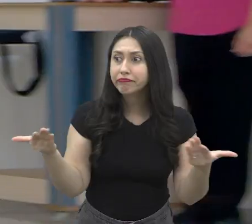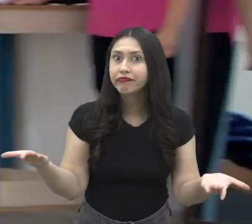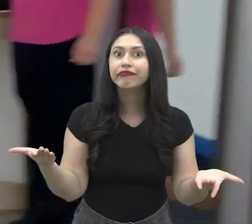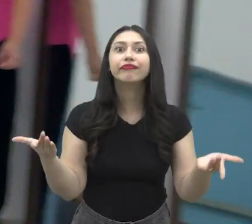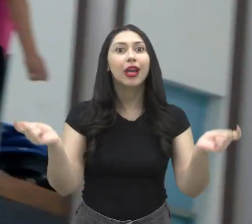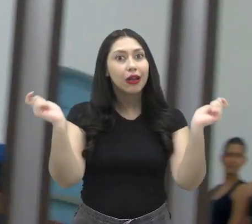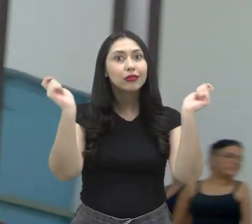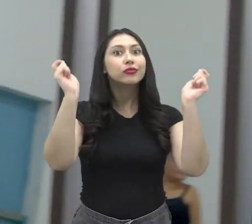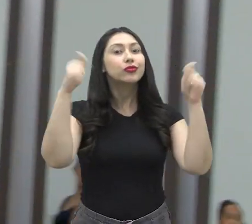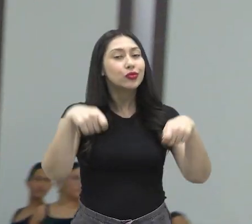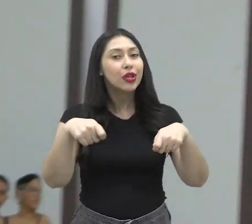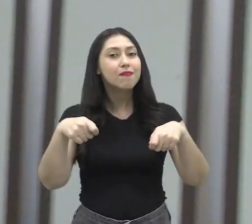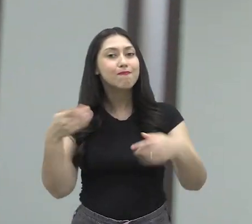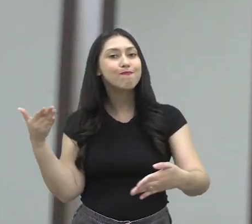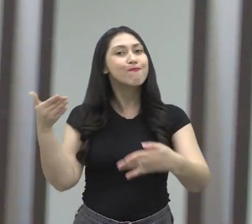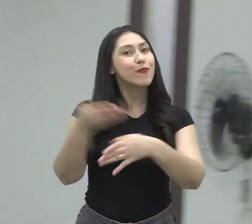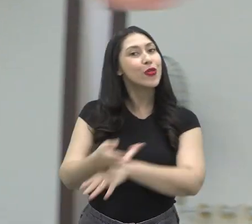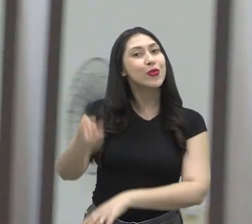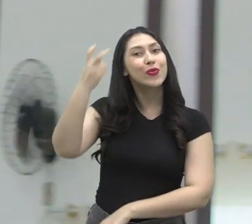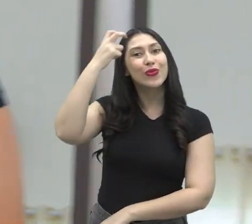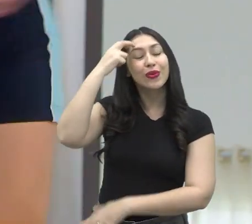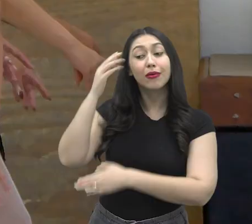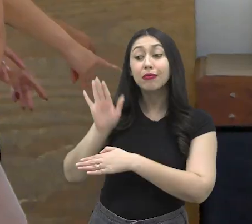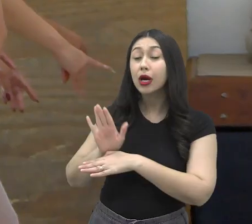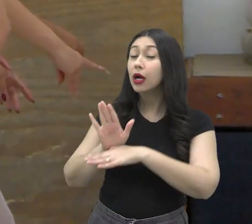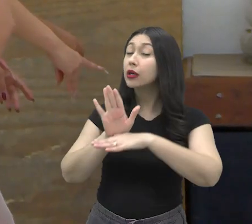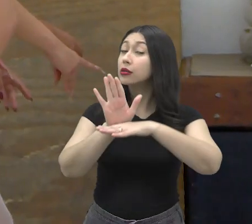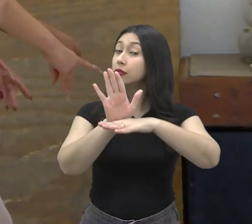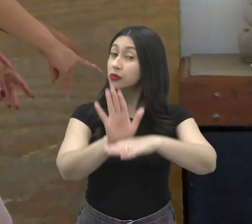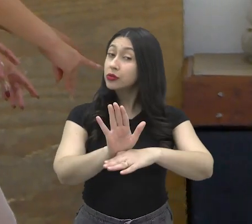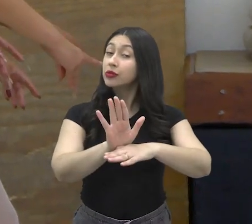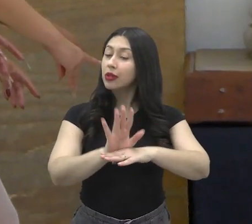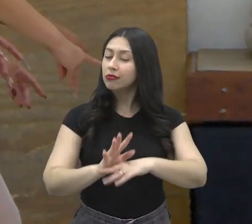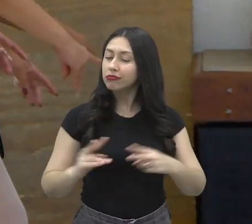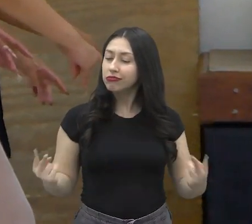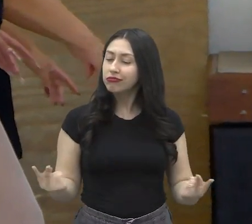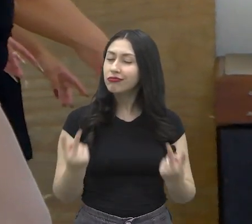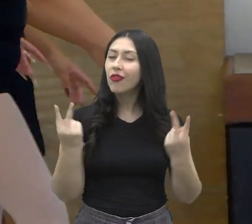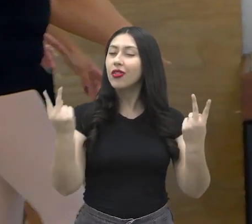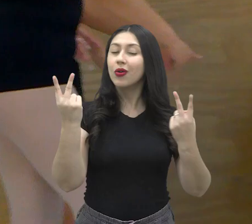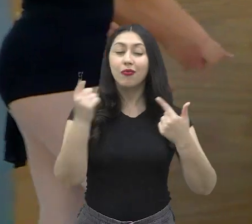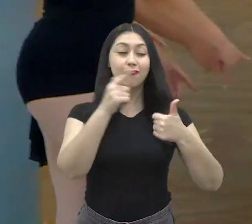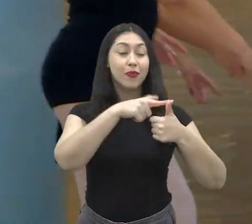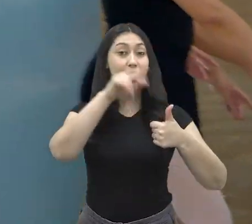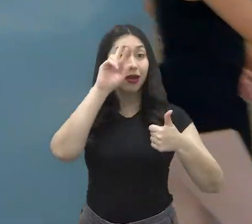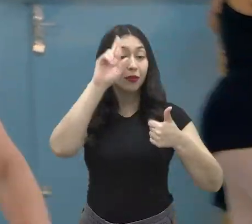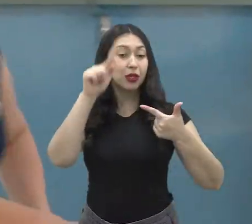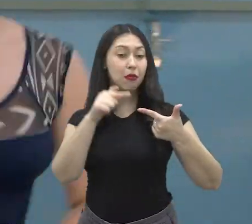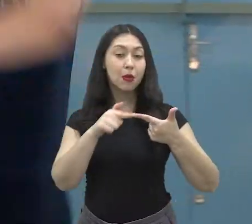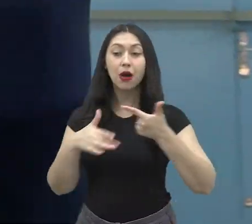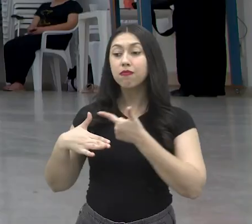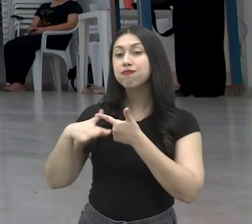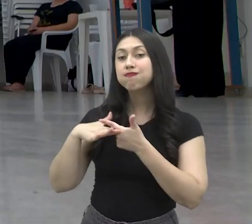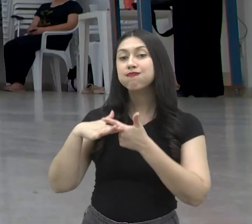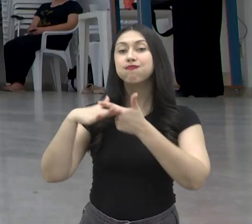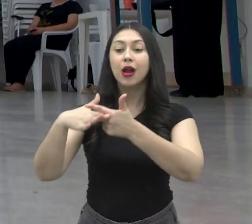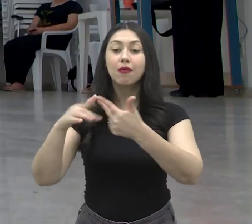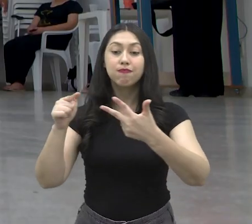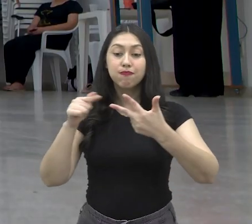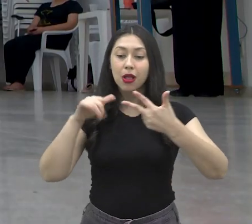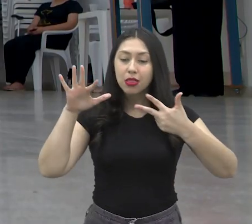dança, iniciativas como essas permitem mais acesso à cultura e colaboram para a construção de valores como